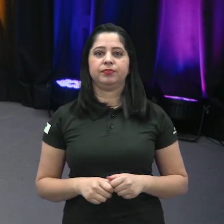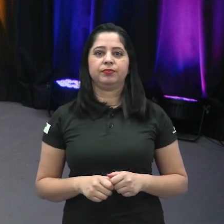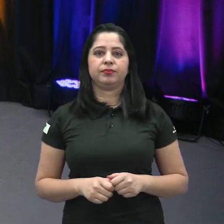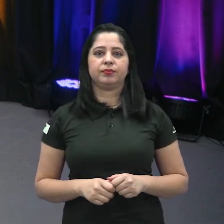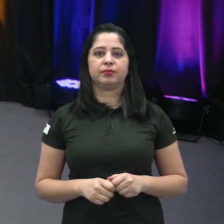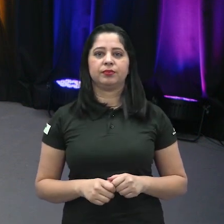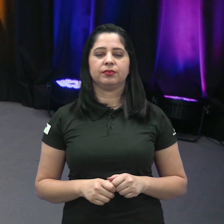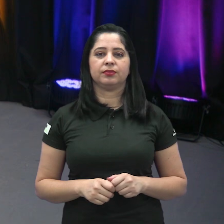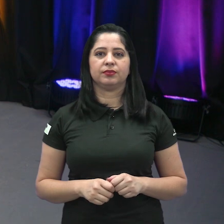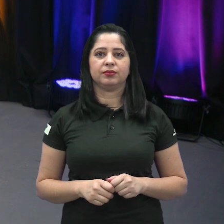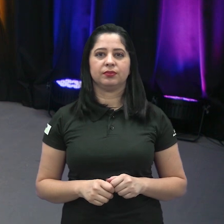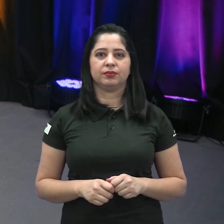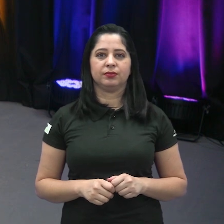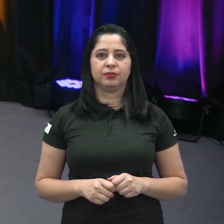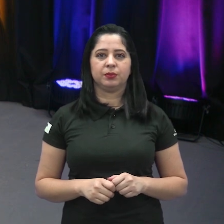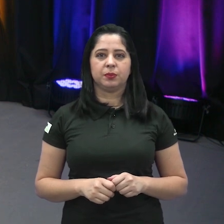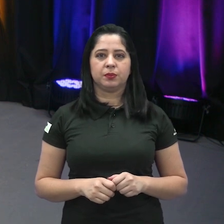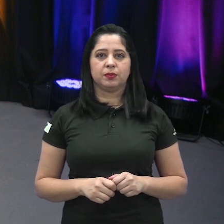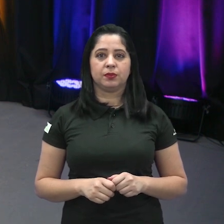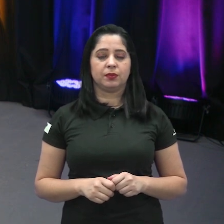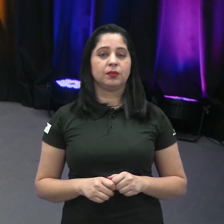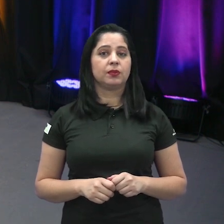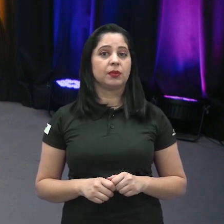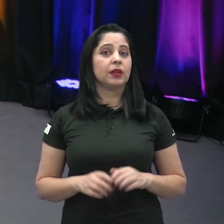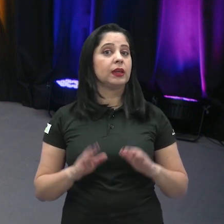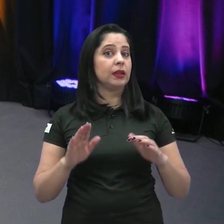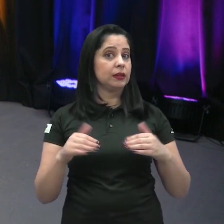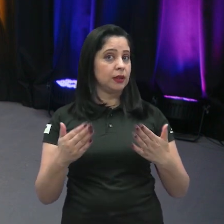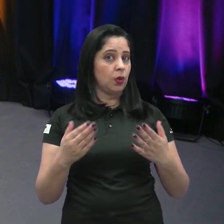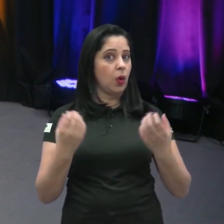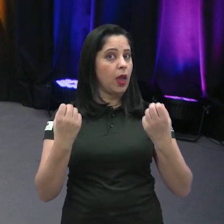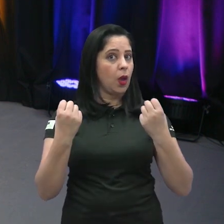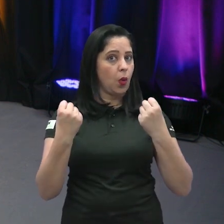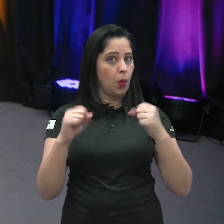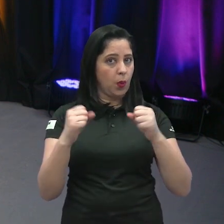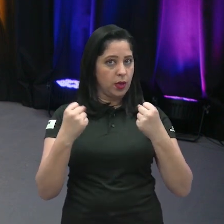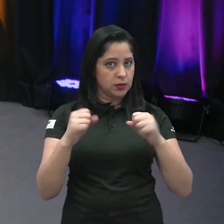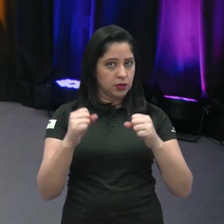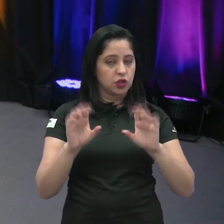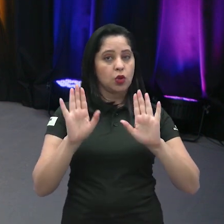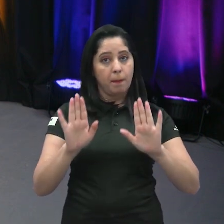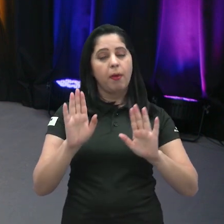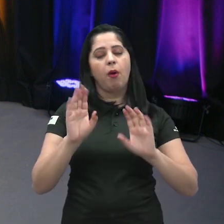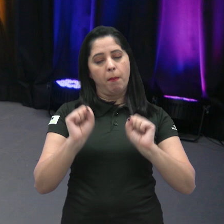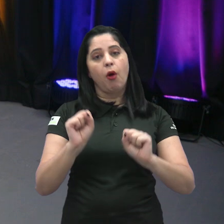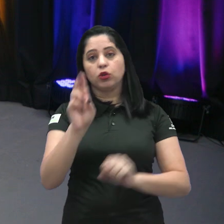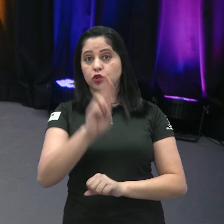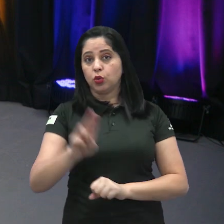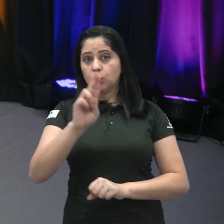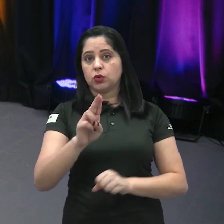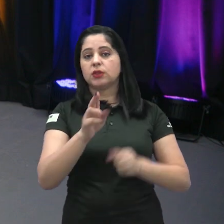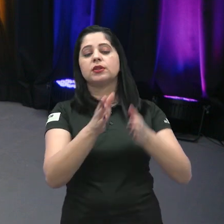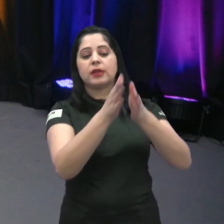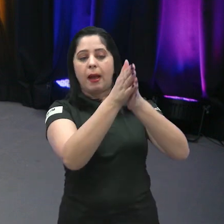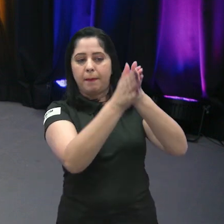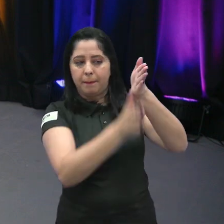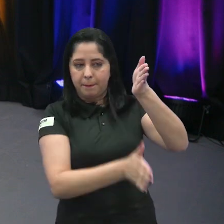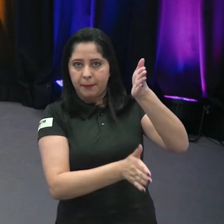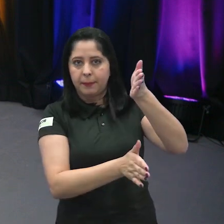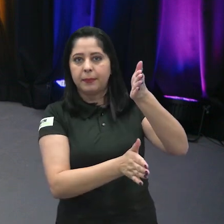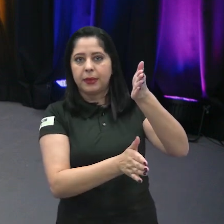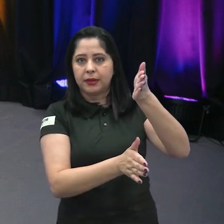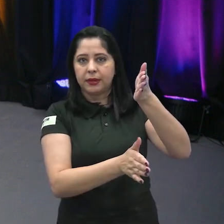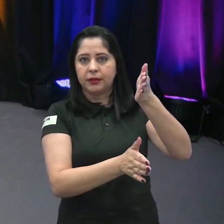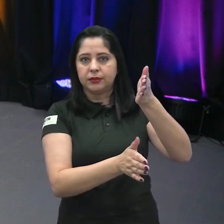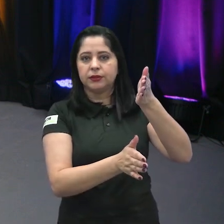beleza? Então, esse é um exercício que nós podemos variar utilizando uma parede, apoiando as costas